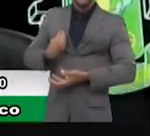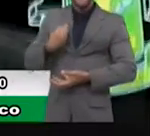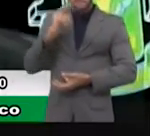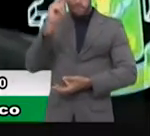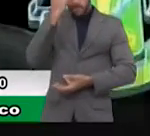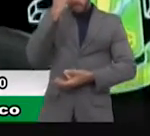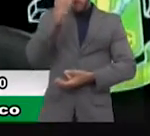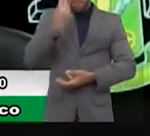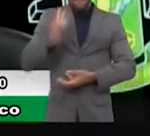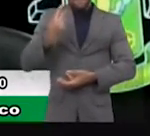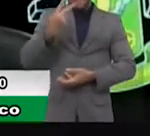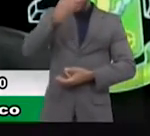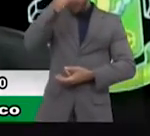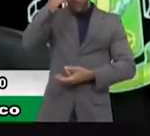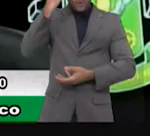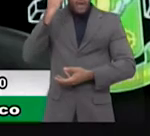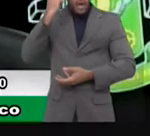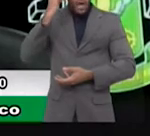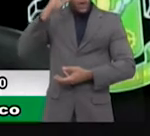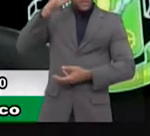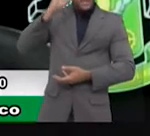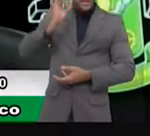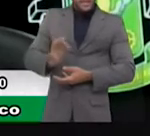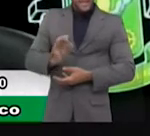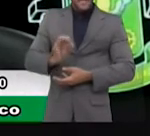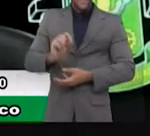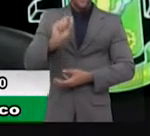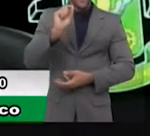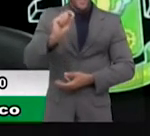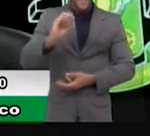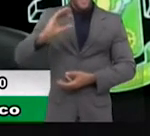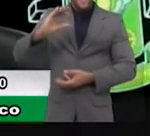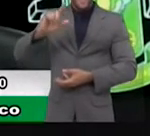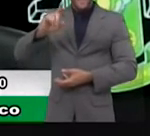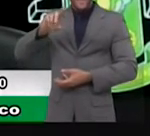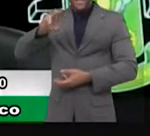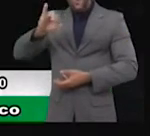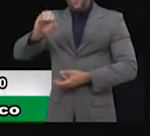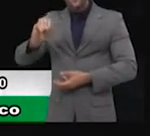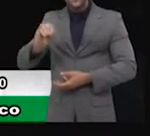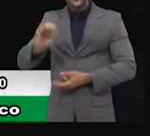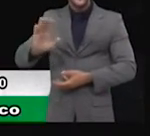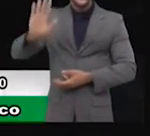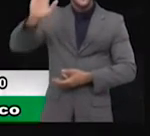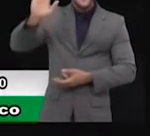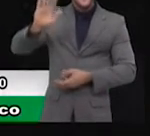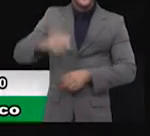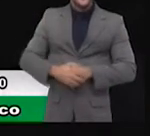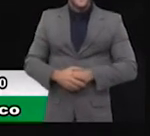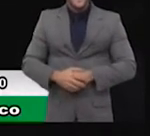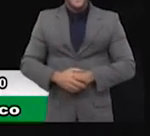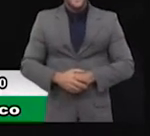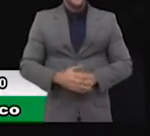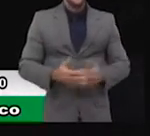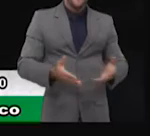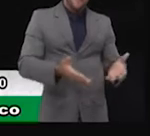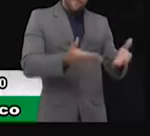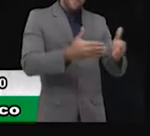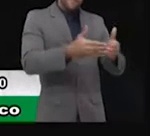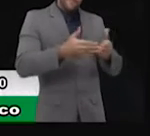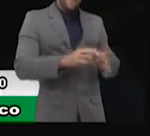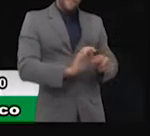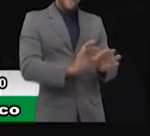ligou o microfone. Com certeza, vereador, vai... Vamos lá, vereador. Questão de ordem, presidente. Questão de ordem, novo vereador.